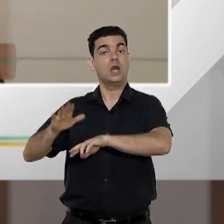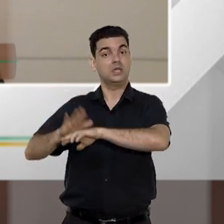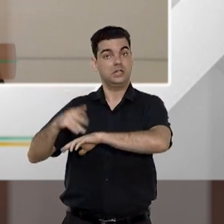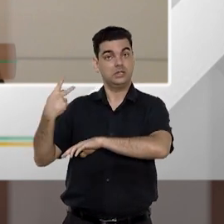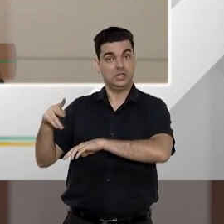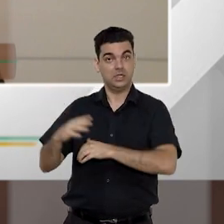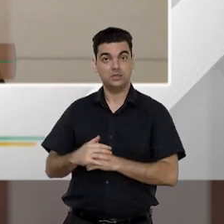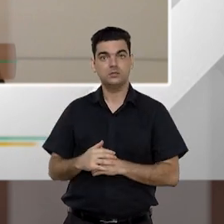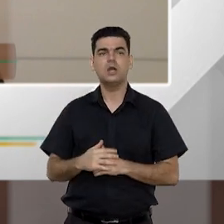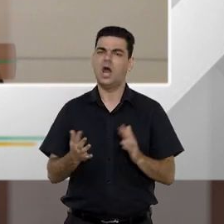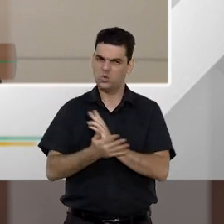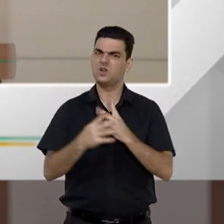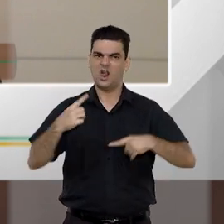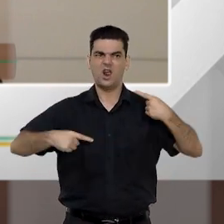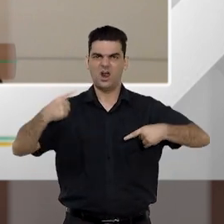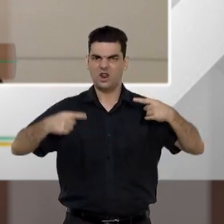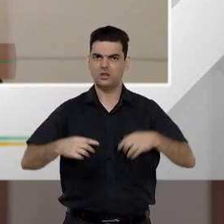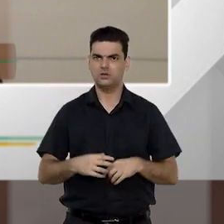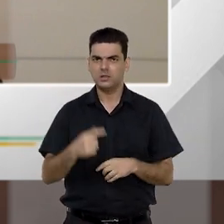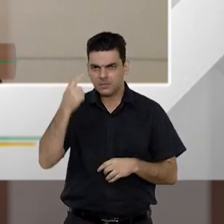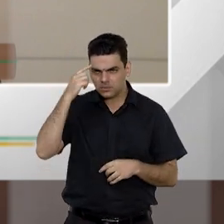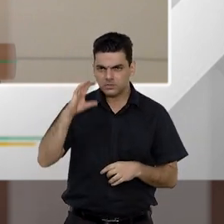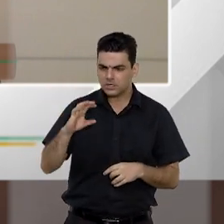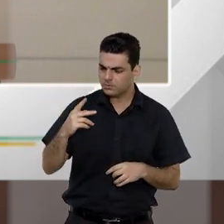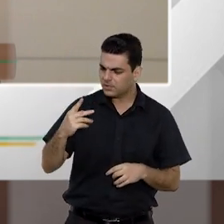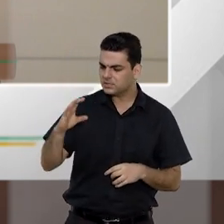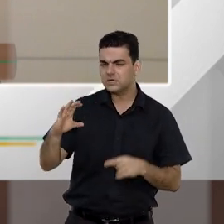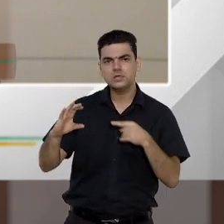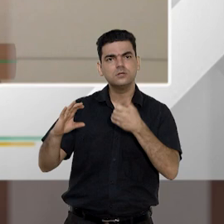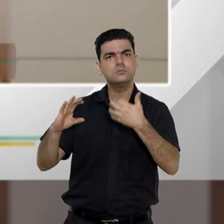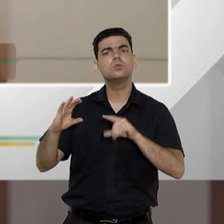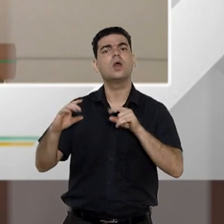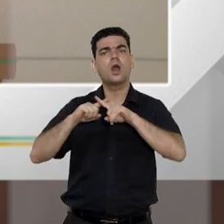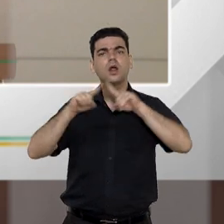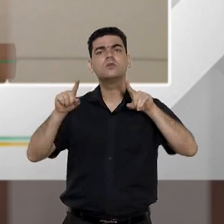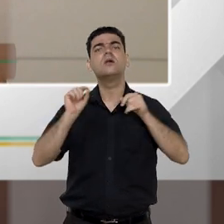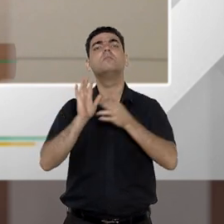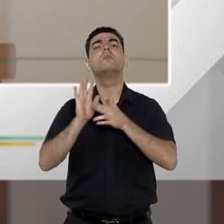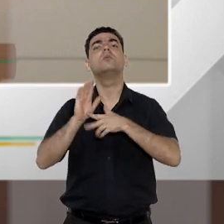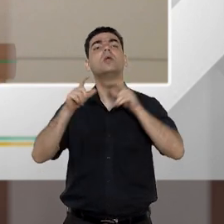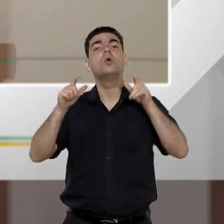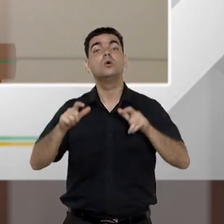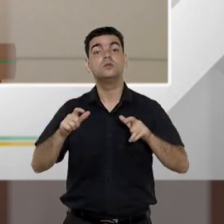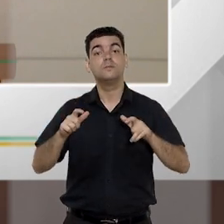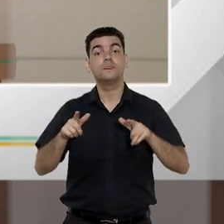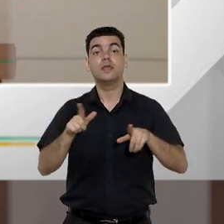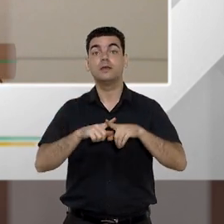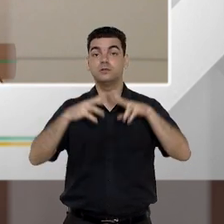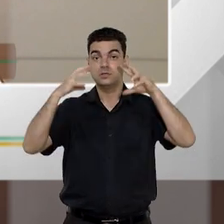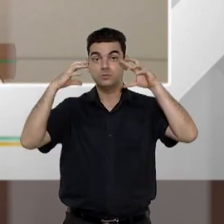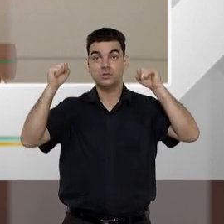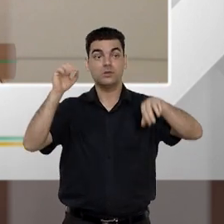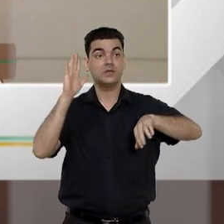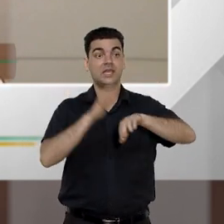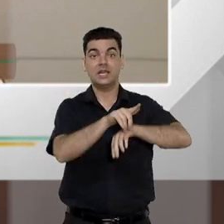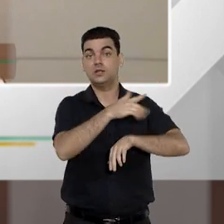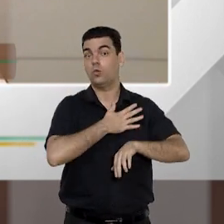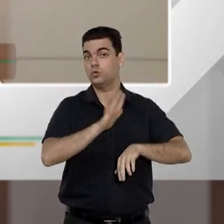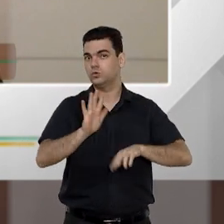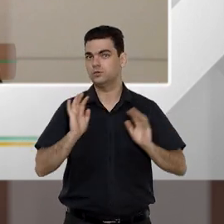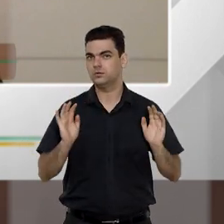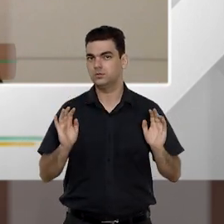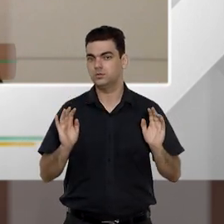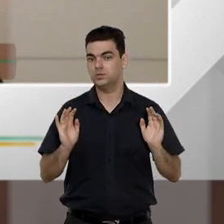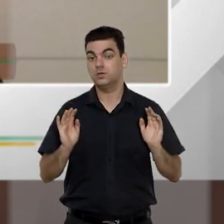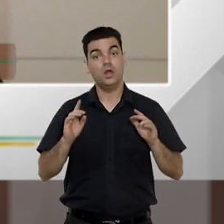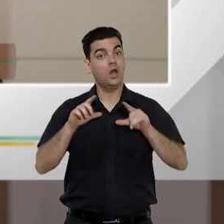de Justiça Local. Isso é até muito questionável, porque pelo Código de Processo Civil, a reclamação deve ser proposta perante o tribunal que